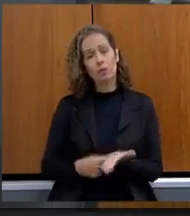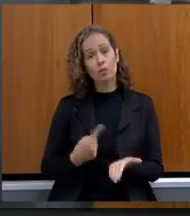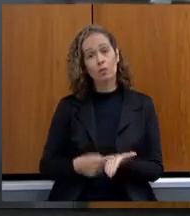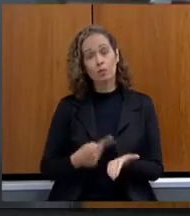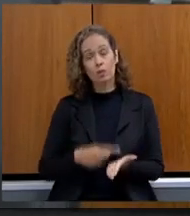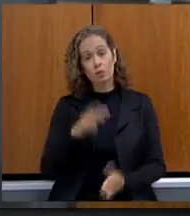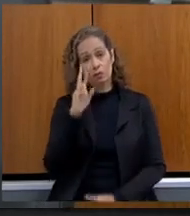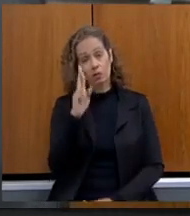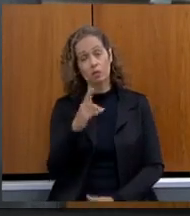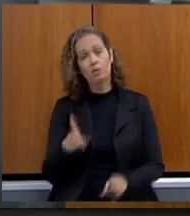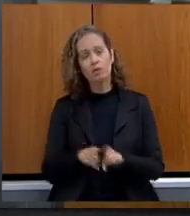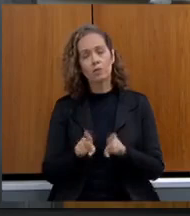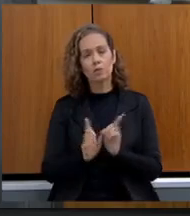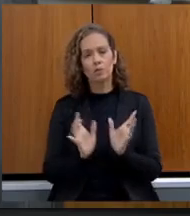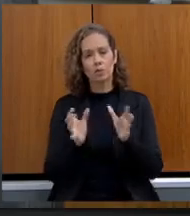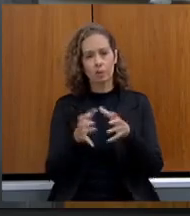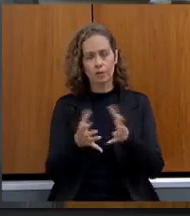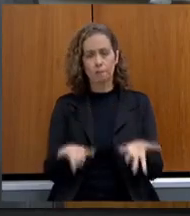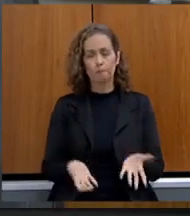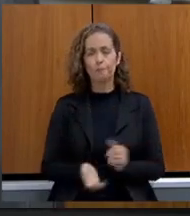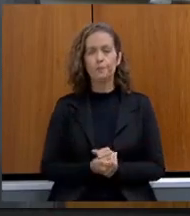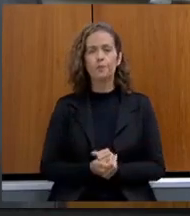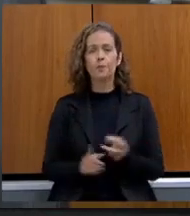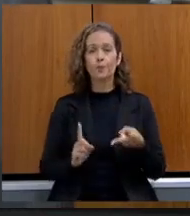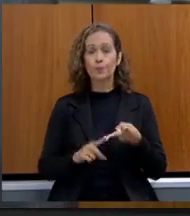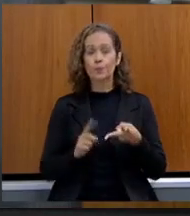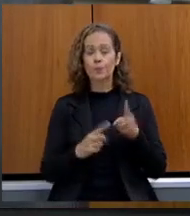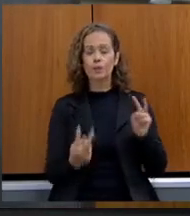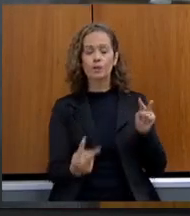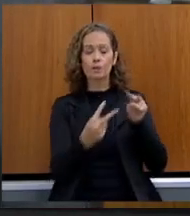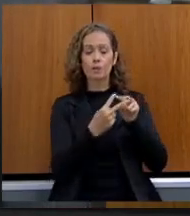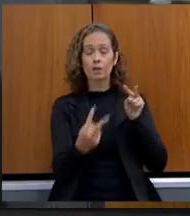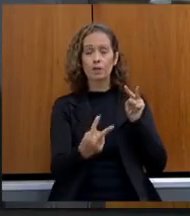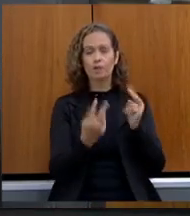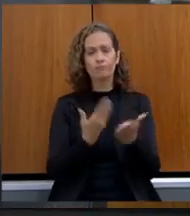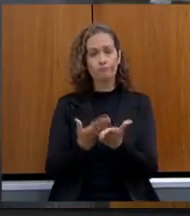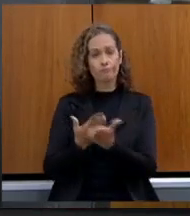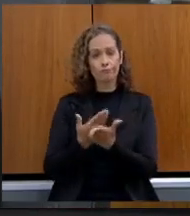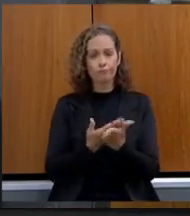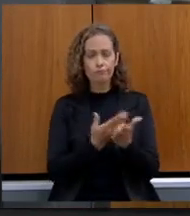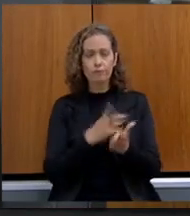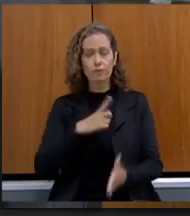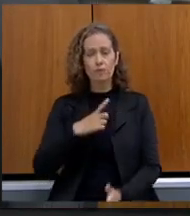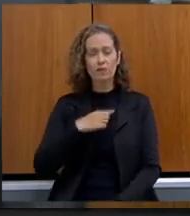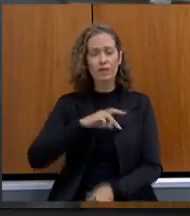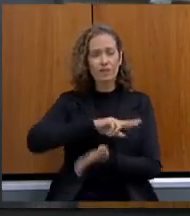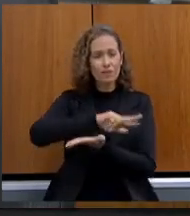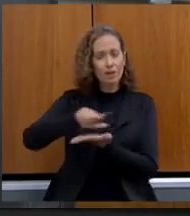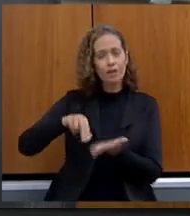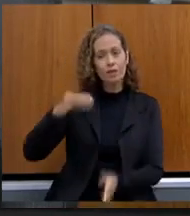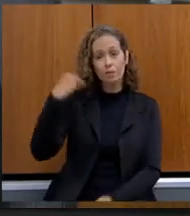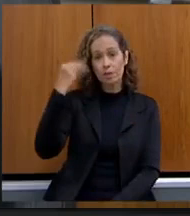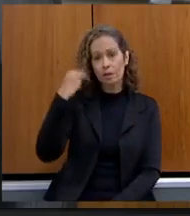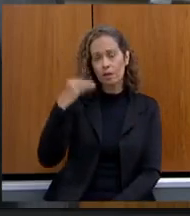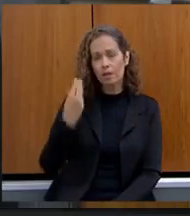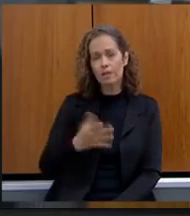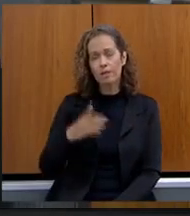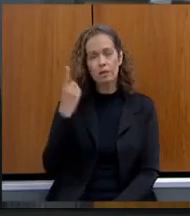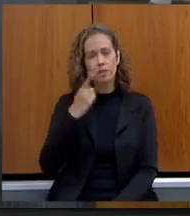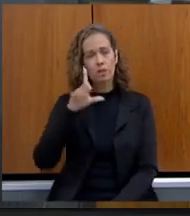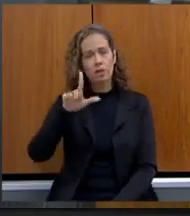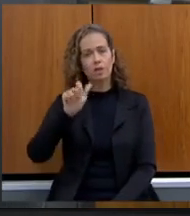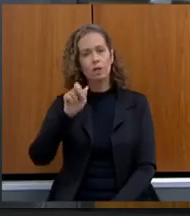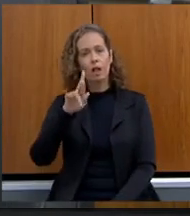a comunidade em relação à educação remota tivemos muitas experiências né Deputado A Laura falou um pouquinho de uma coisa que eu não tinha falado